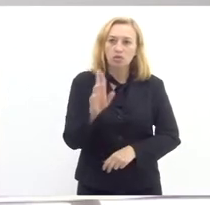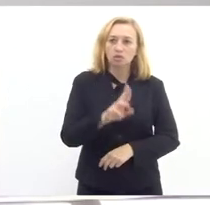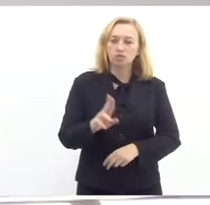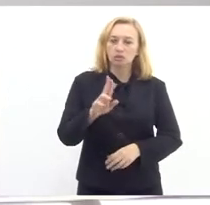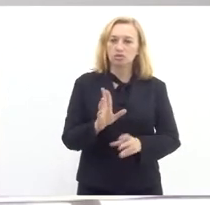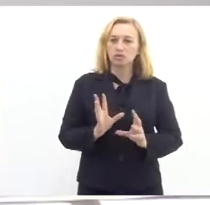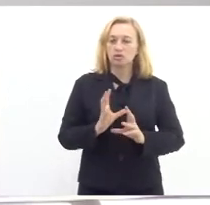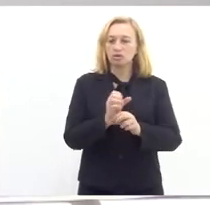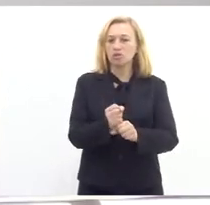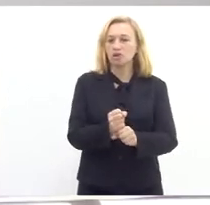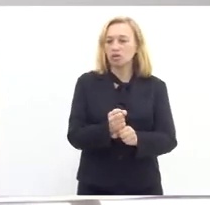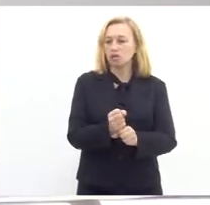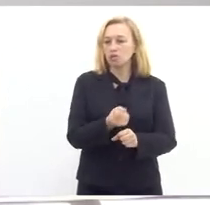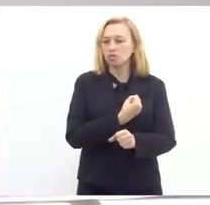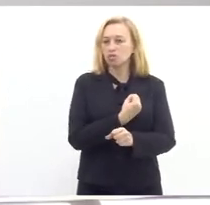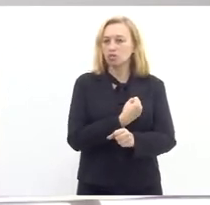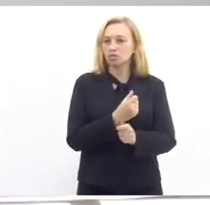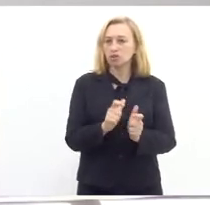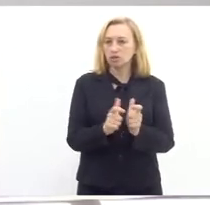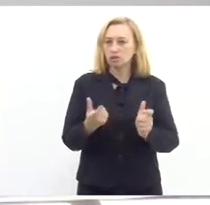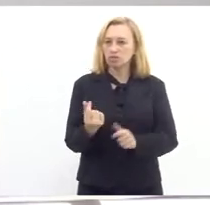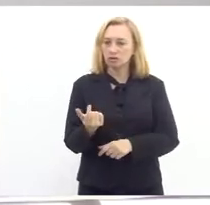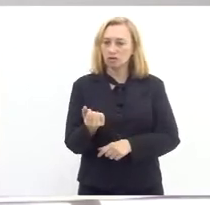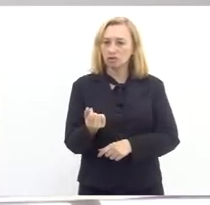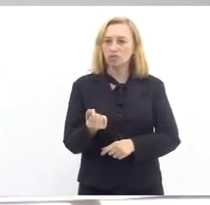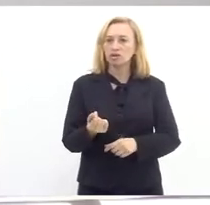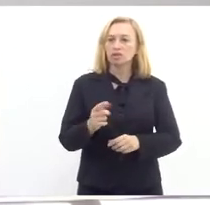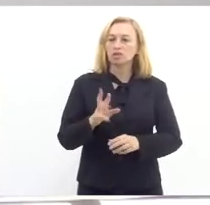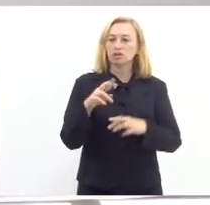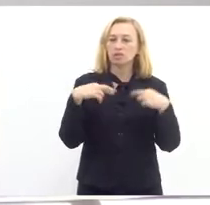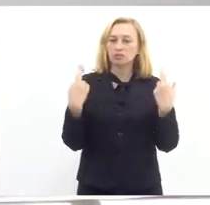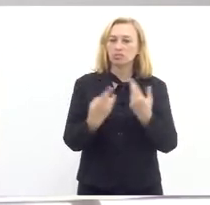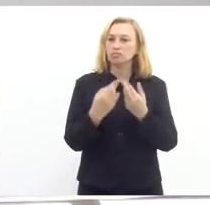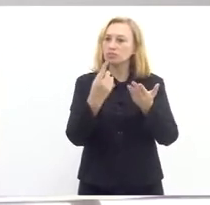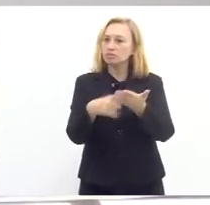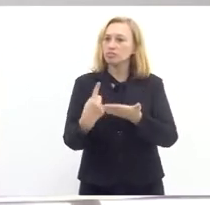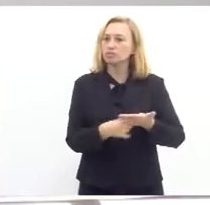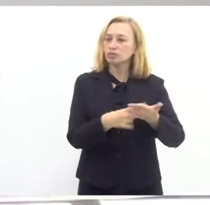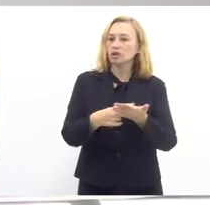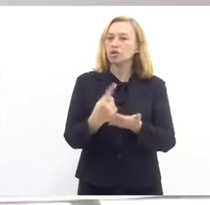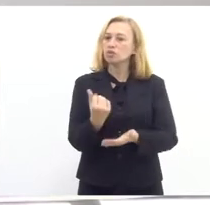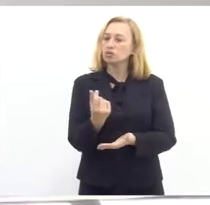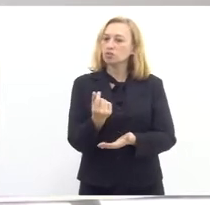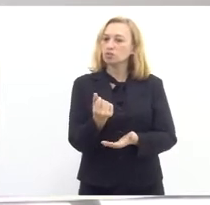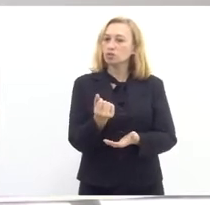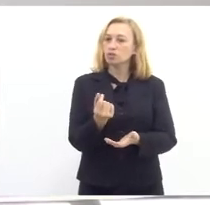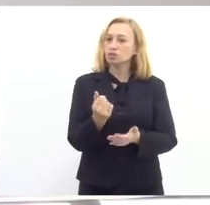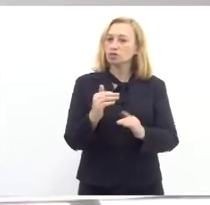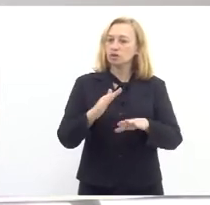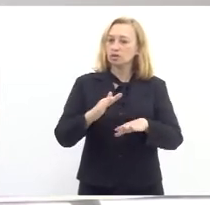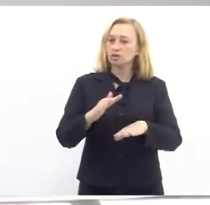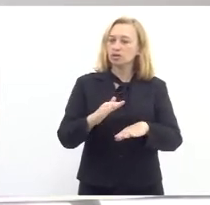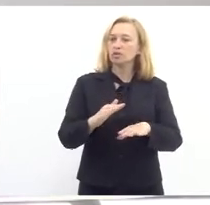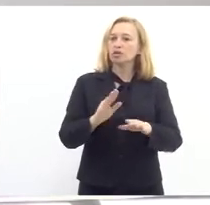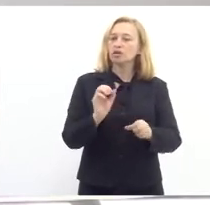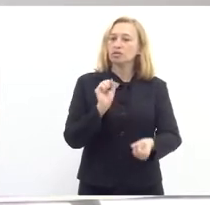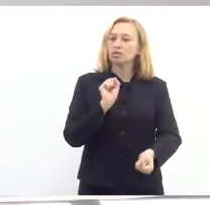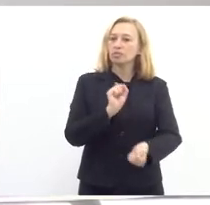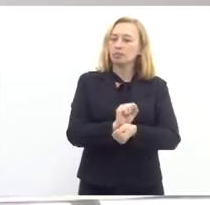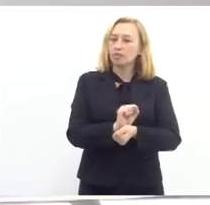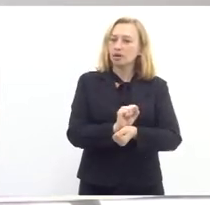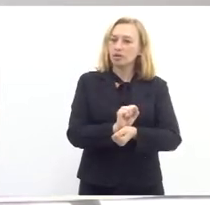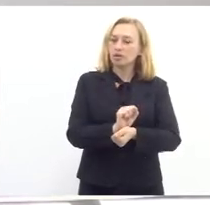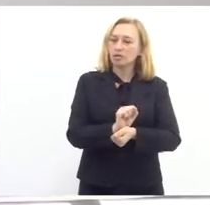calcular o aumento da tarifa. A partir dessa audiência, ficou acordado que os aumentos das tarifas ficariam suspensos até que fosse possível